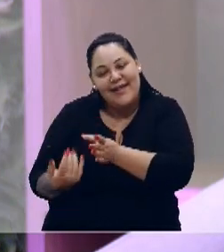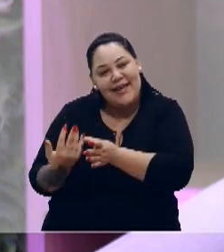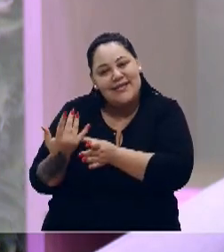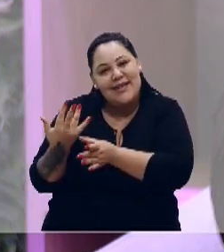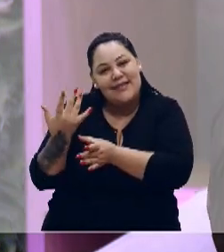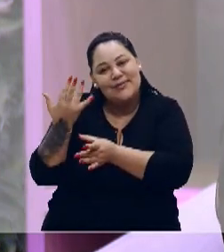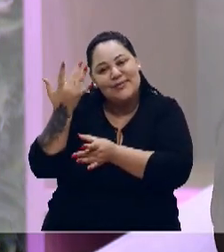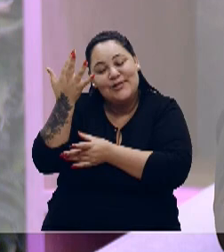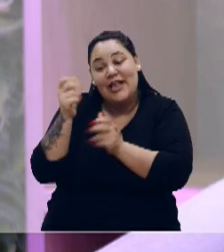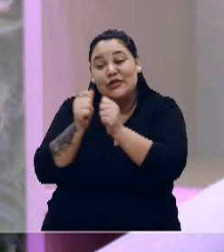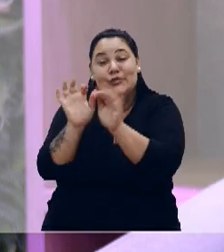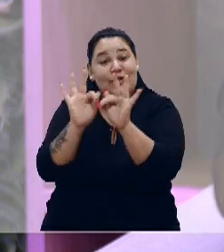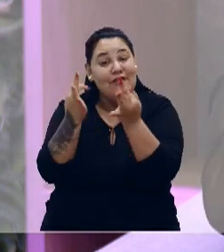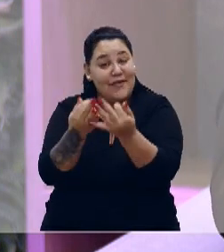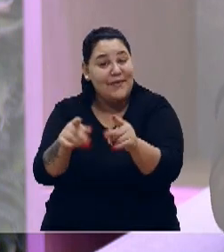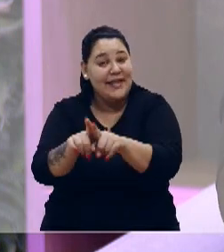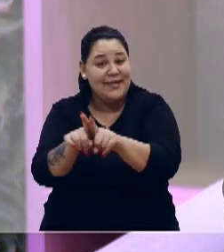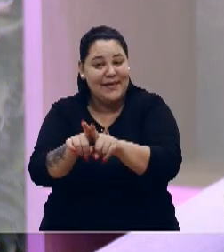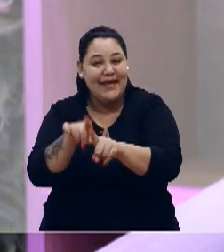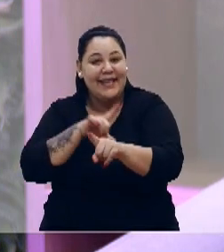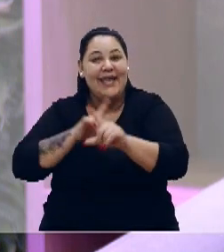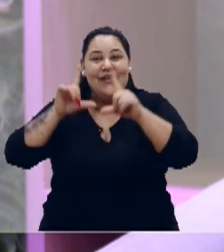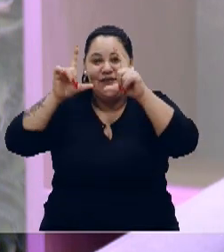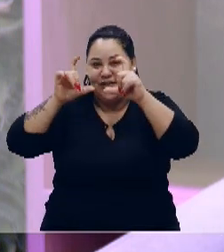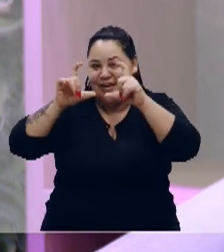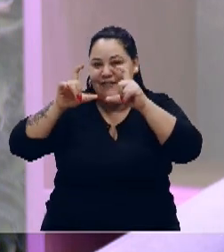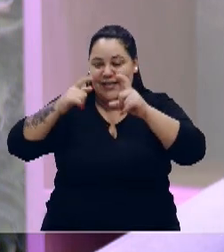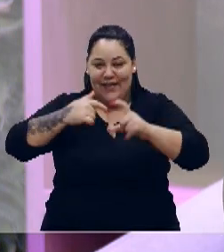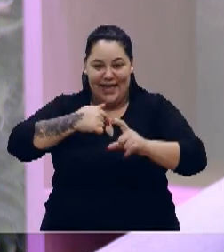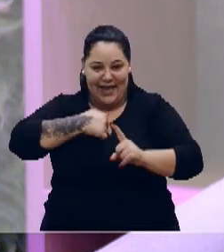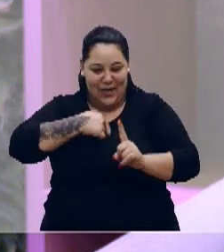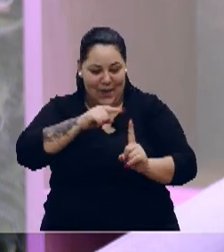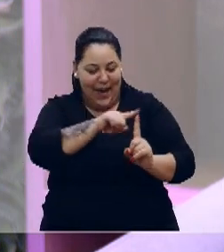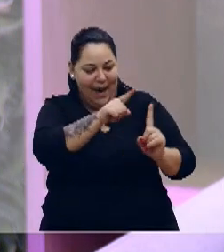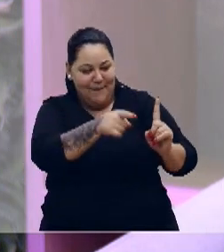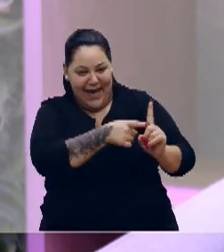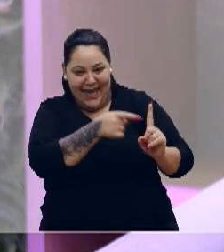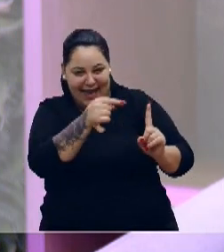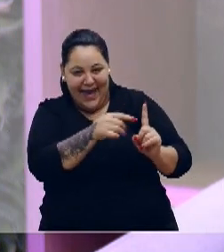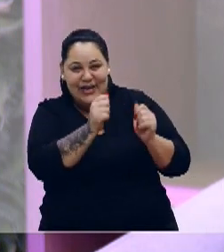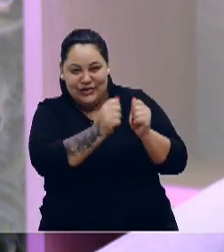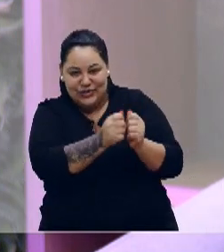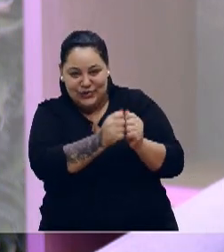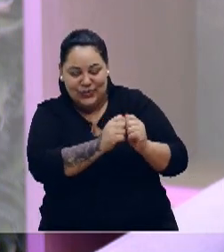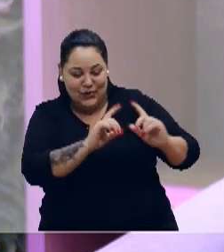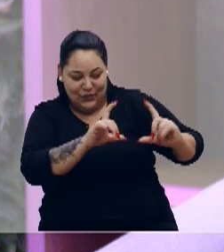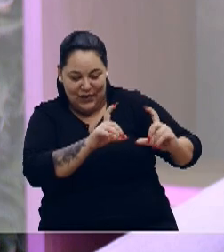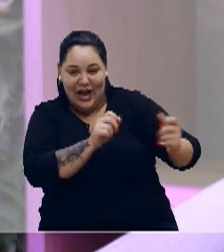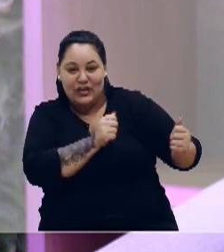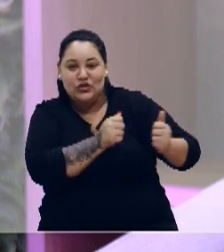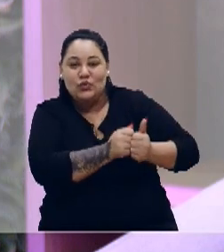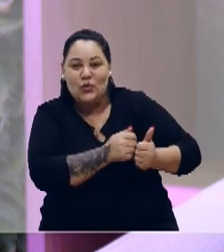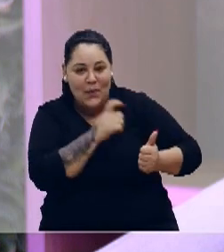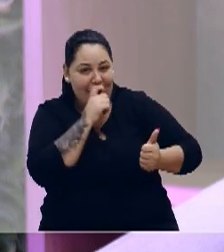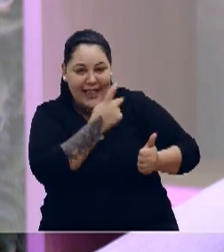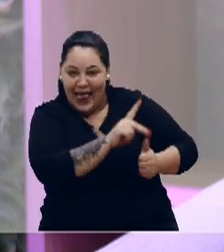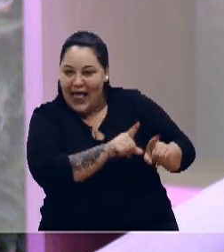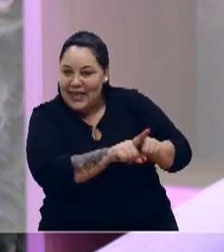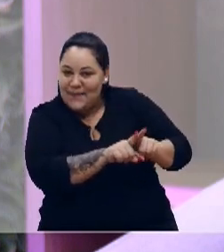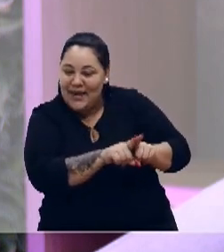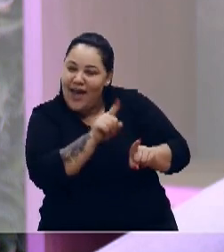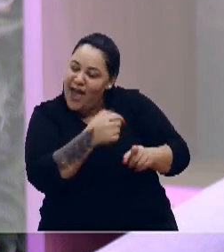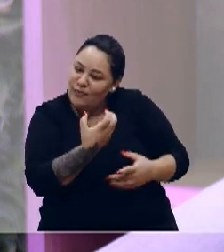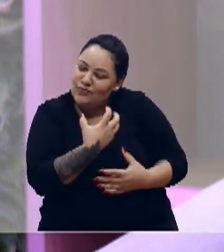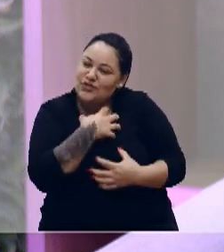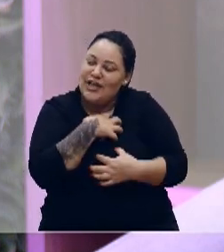família. Eu tenho fotografado eu e a minha barriga lá pertinho, vou fotografar a Catarina junto com ele. É uma forma simbólica